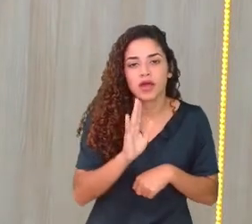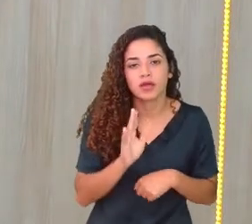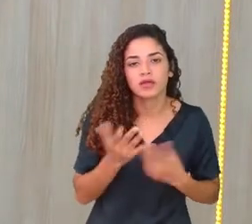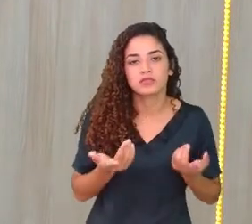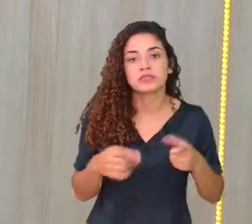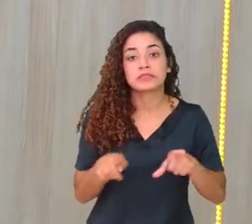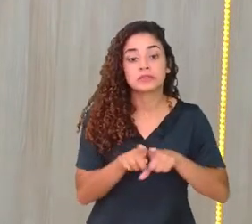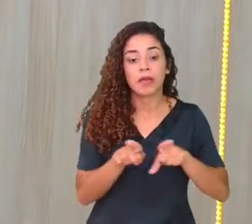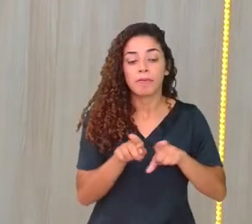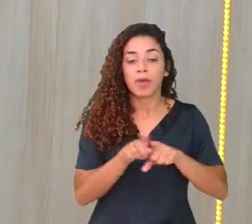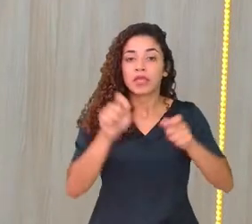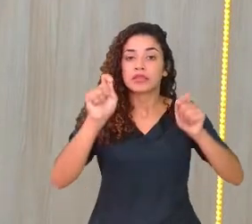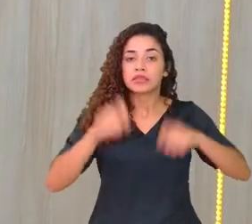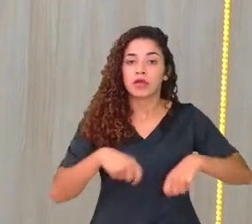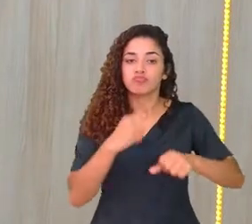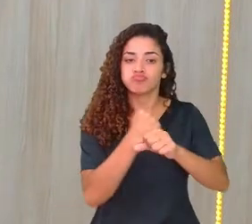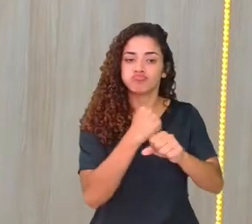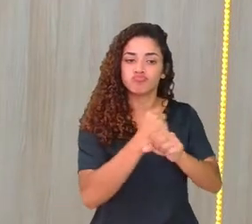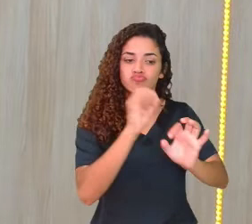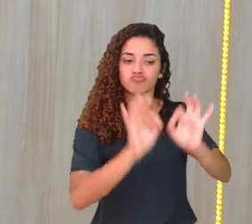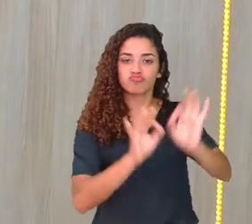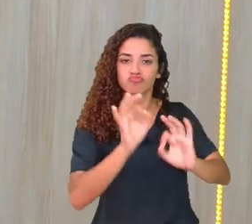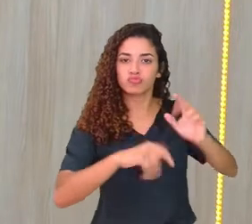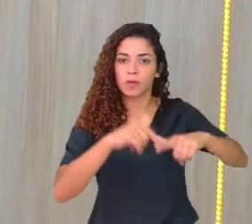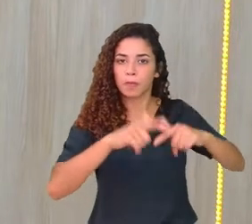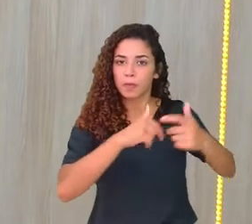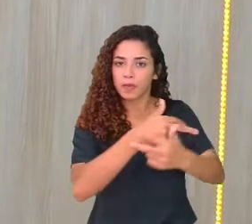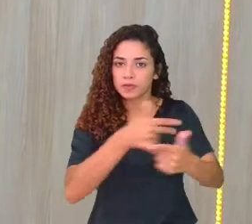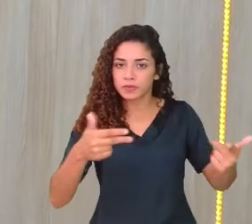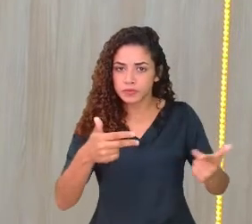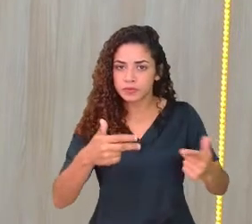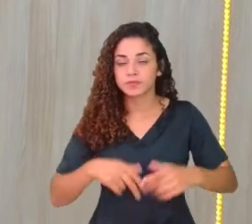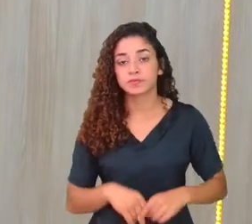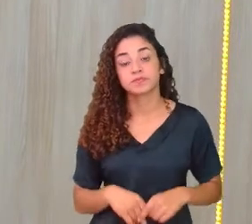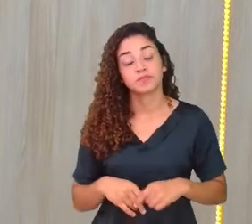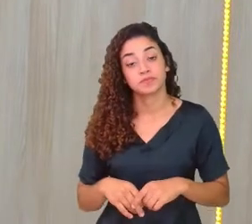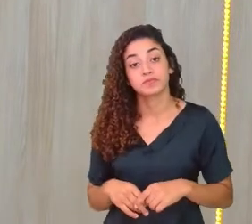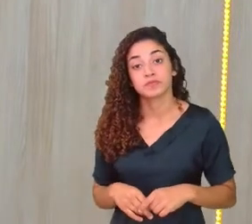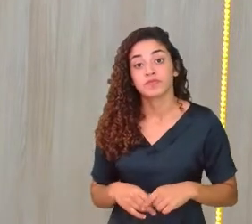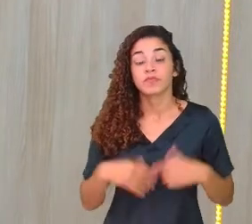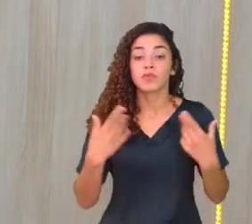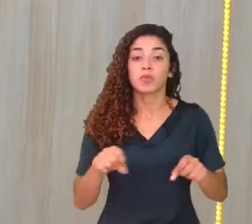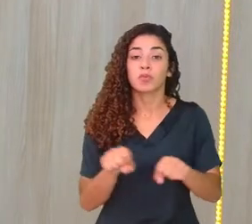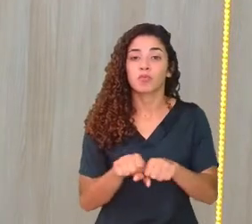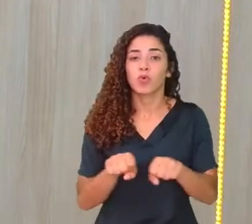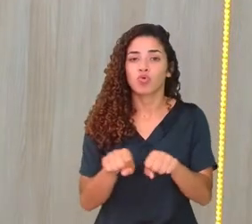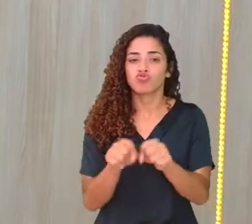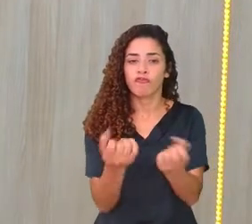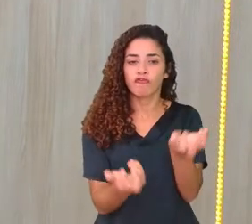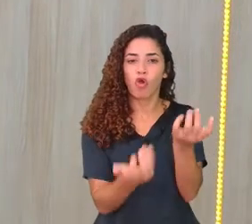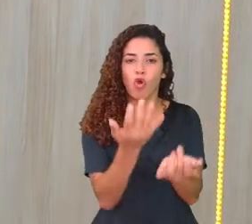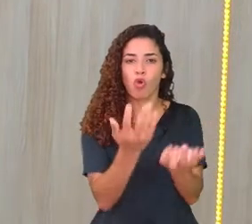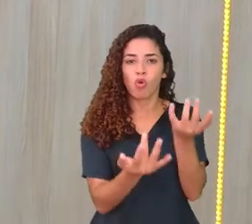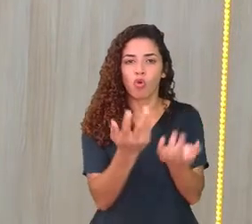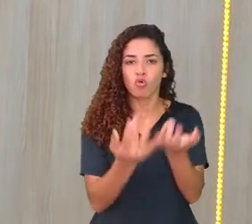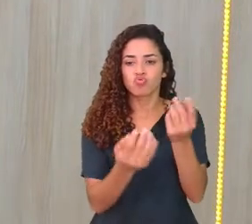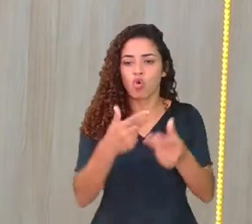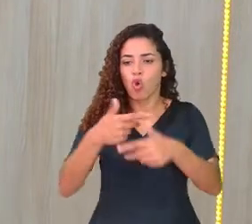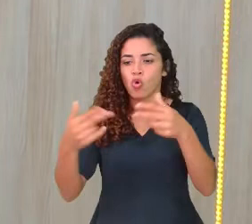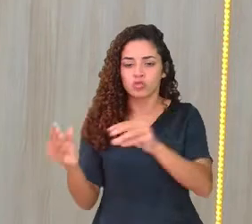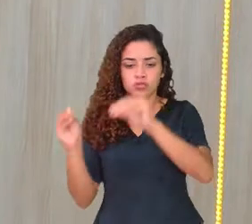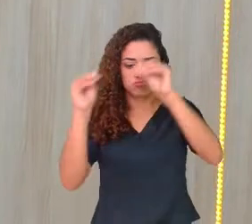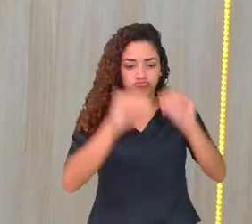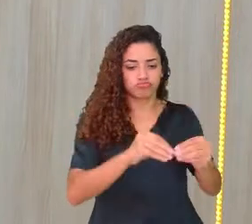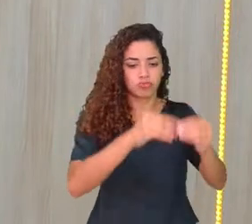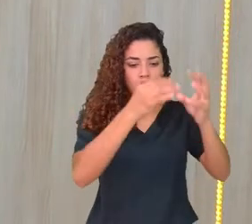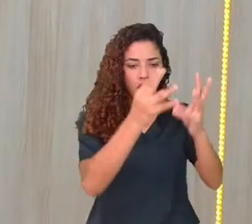fazer objetos, não é? Como para a defesa deles, eles já poderiam derreter metais, não é? Para que eles pudessem fazer